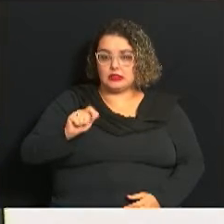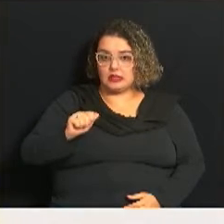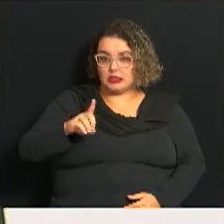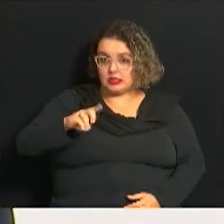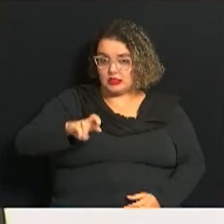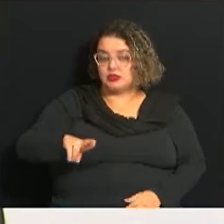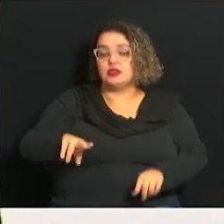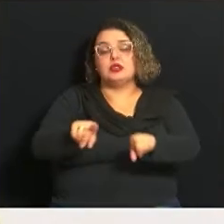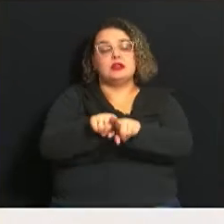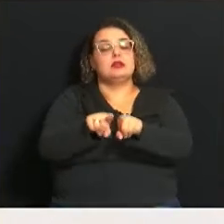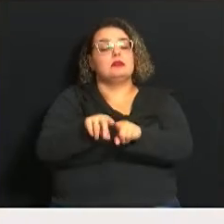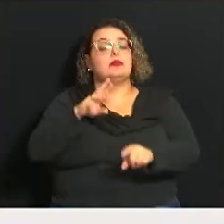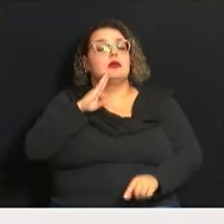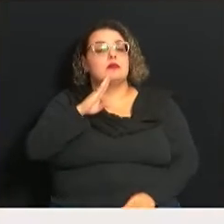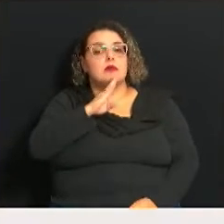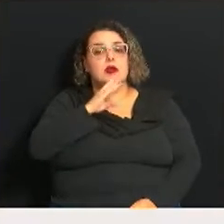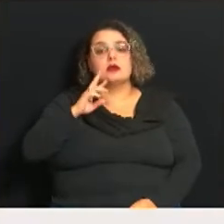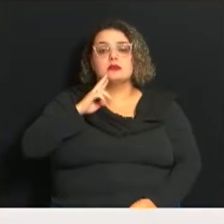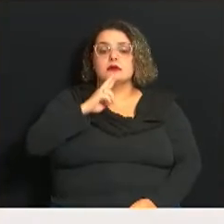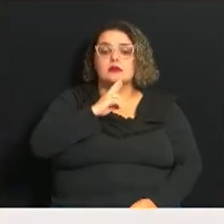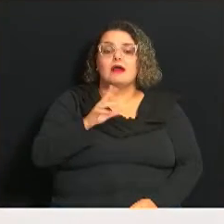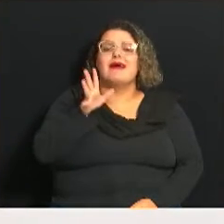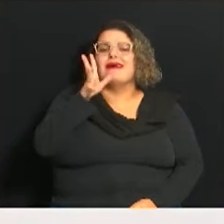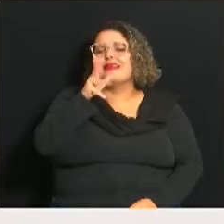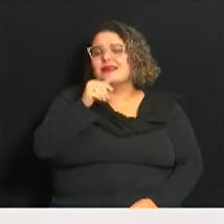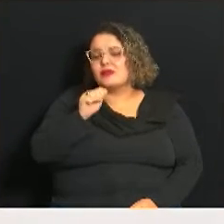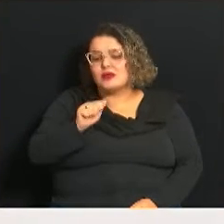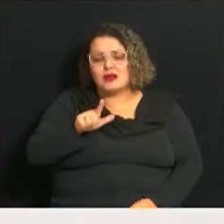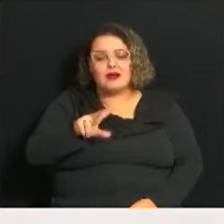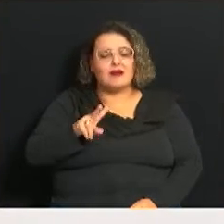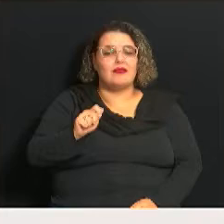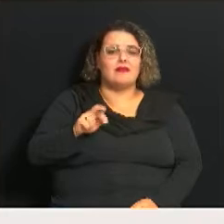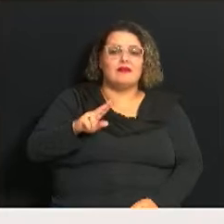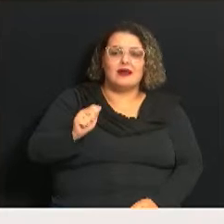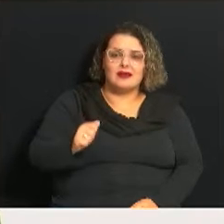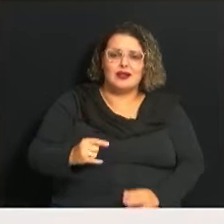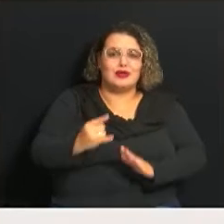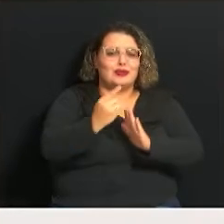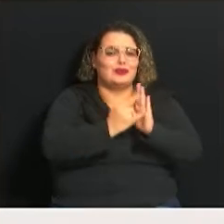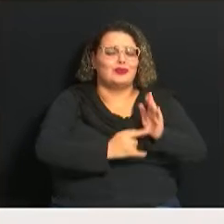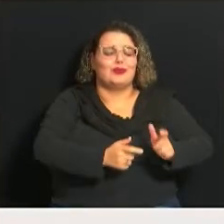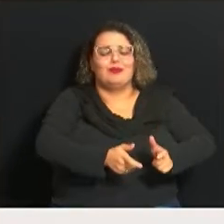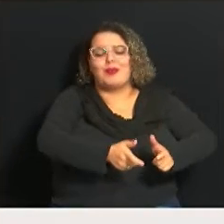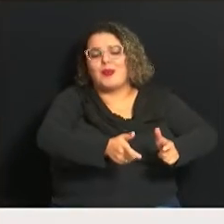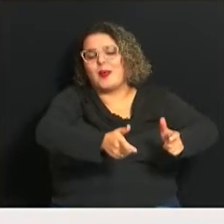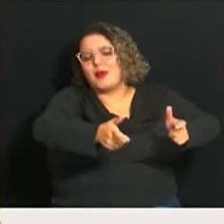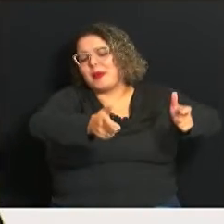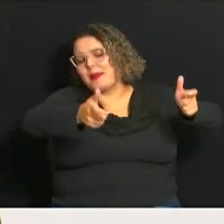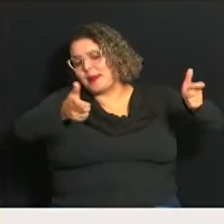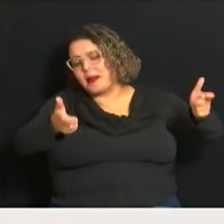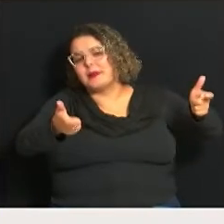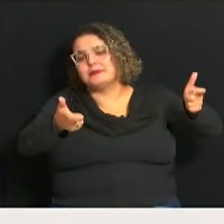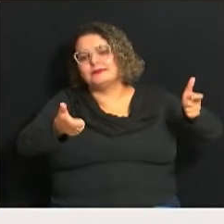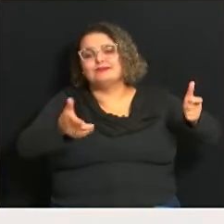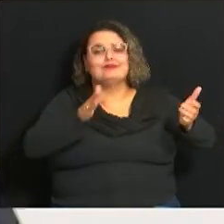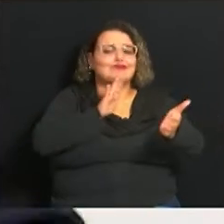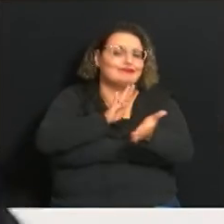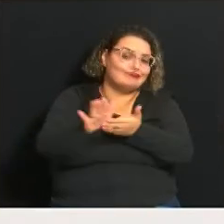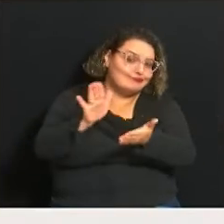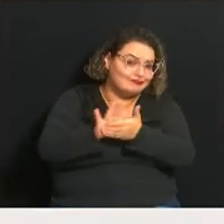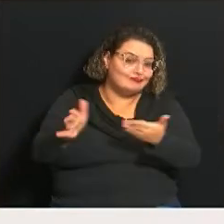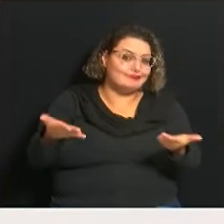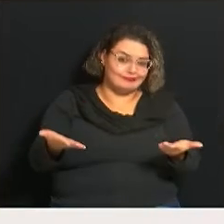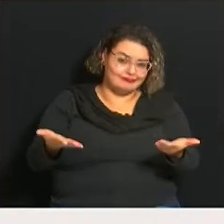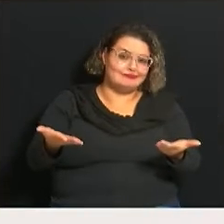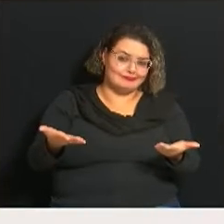Demora na concessão do alvará, excesso de documentação e o custo, né? Então, como